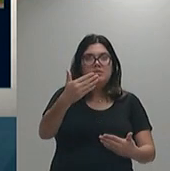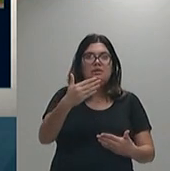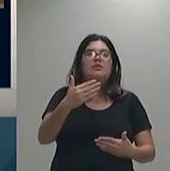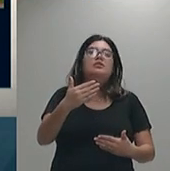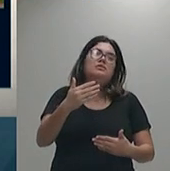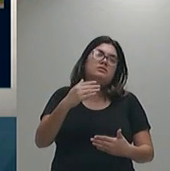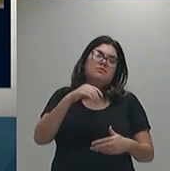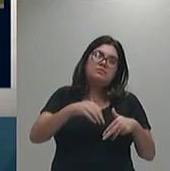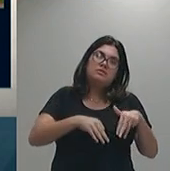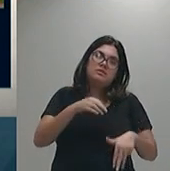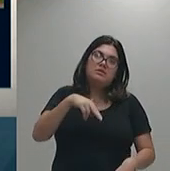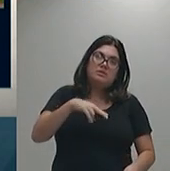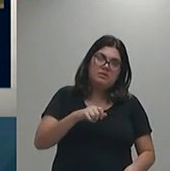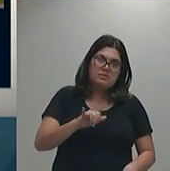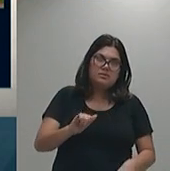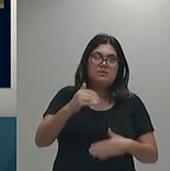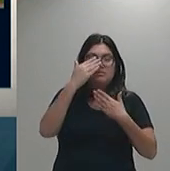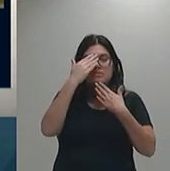Ministro Raul